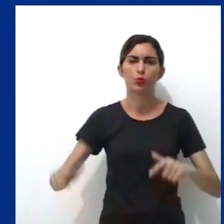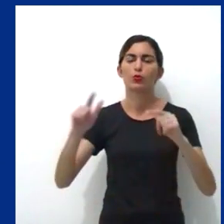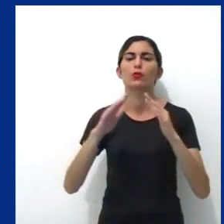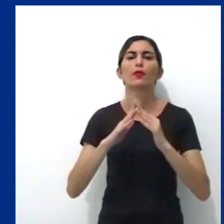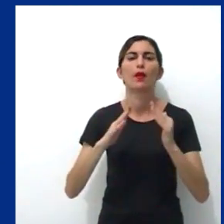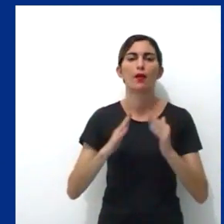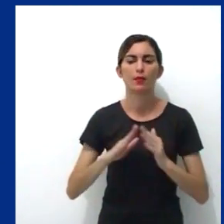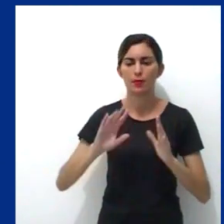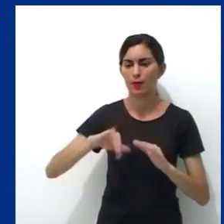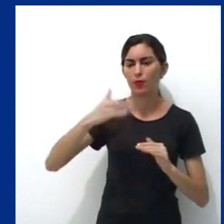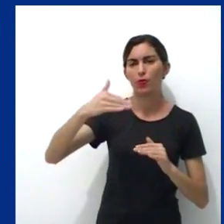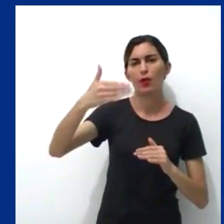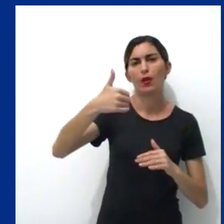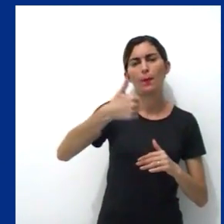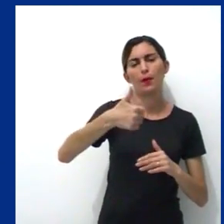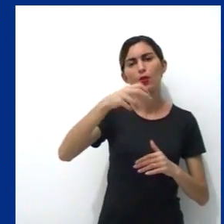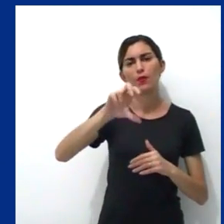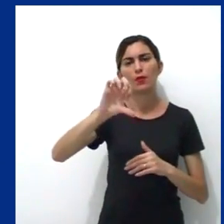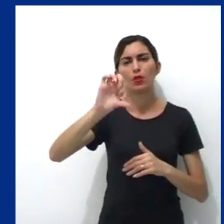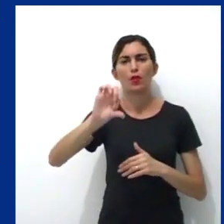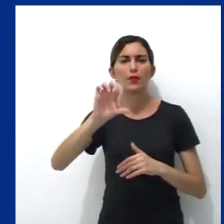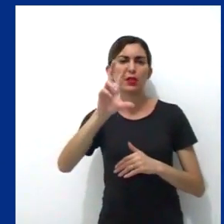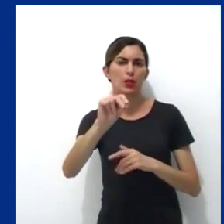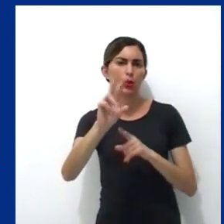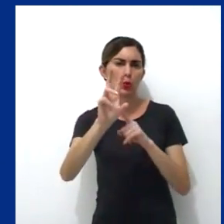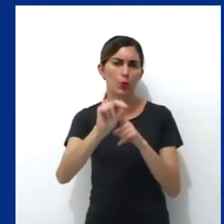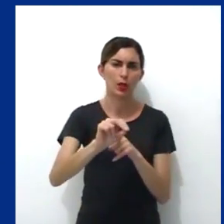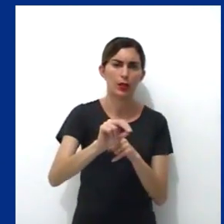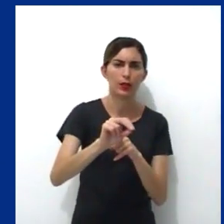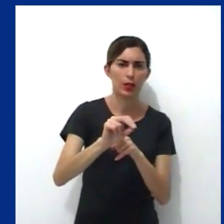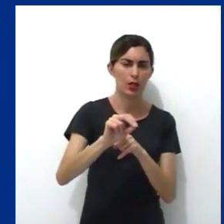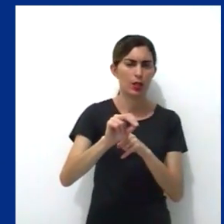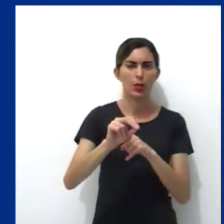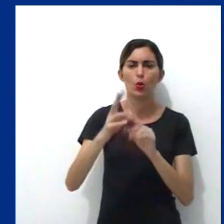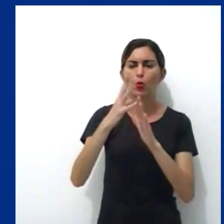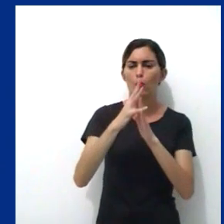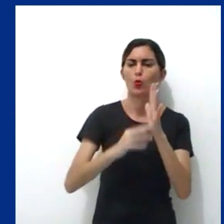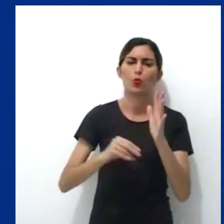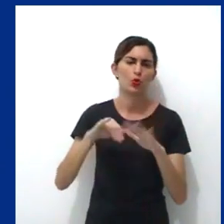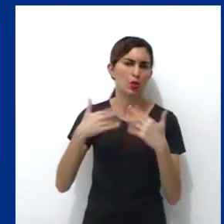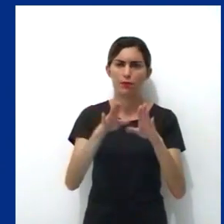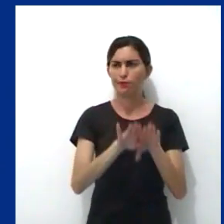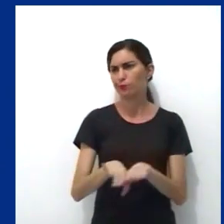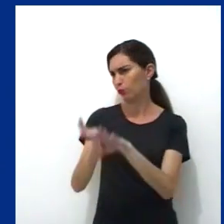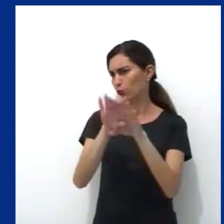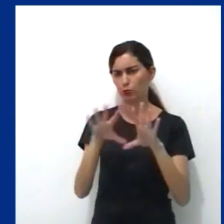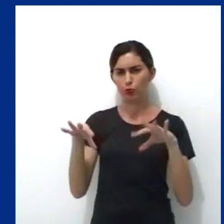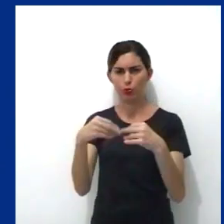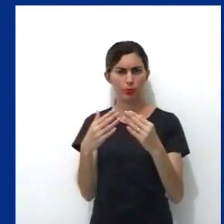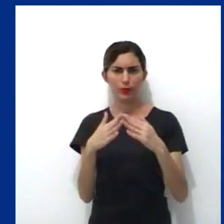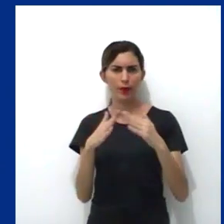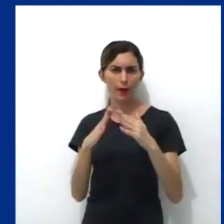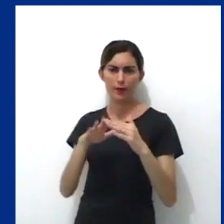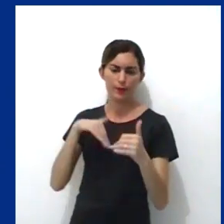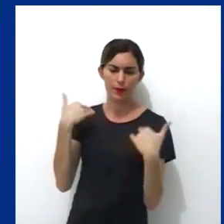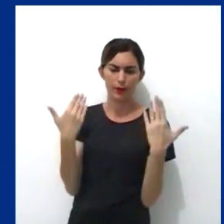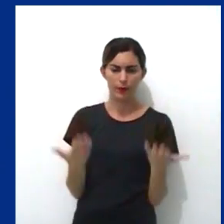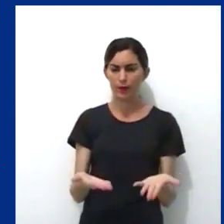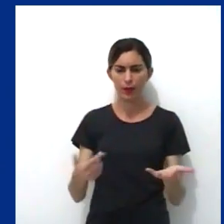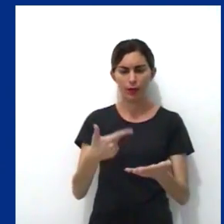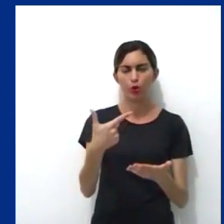Não por isso que em 1927 a gente teve um modelo de geladeira que ficou famoso, que